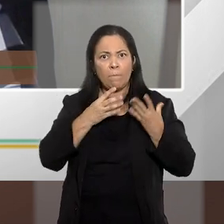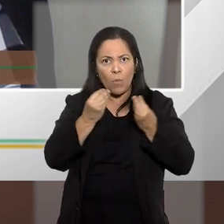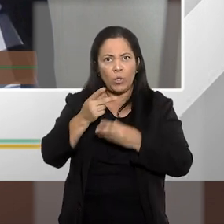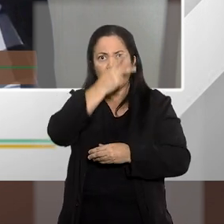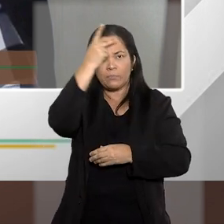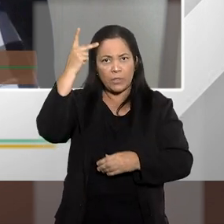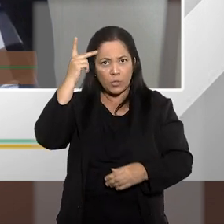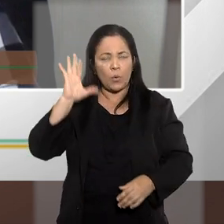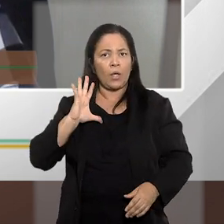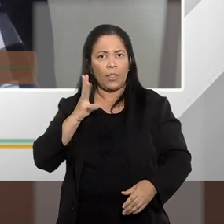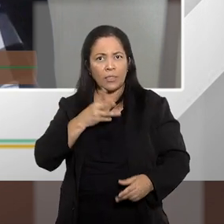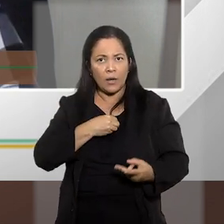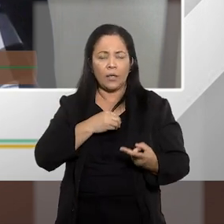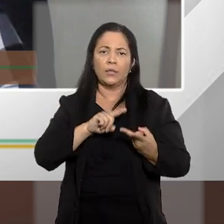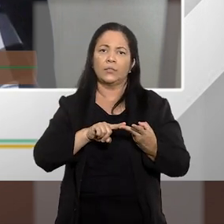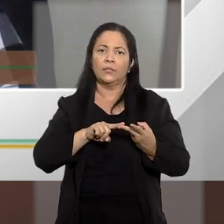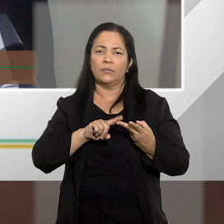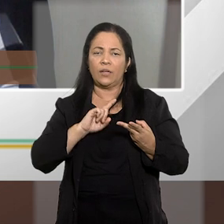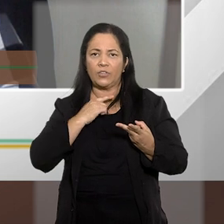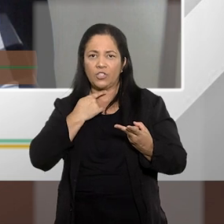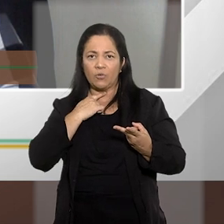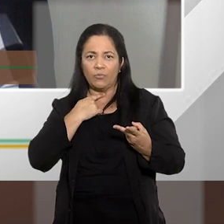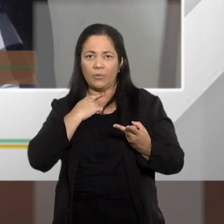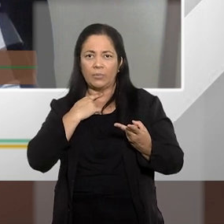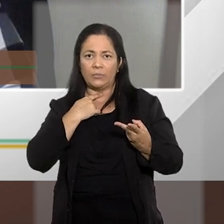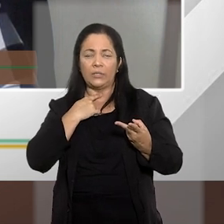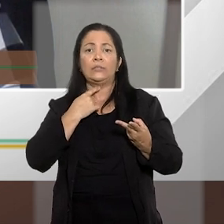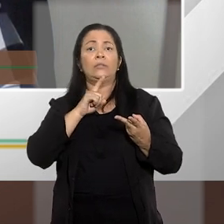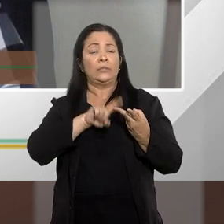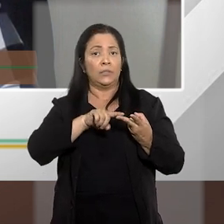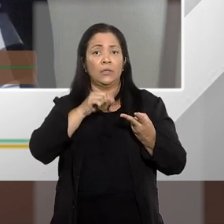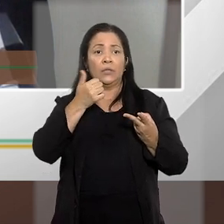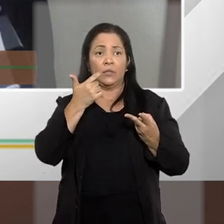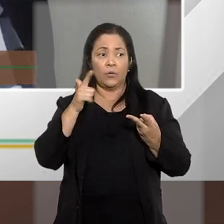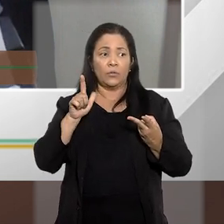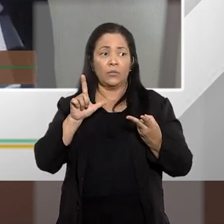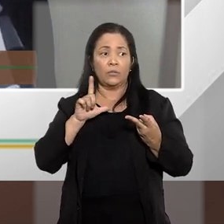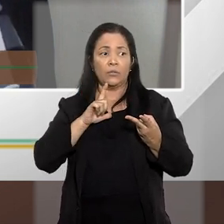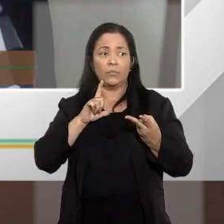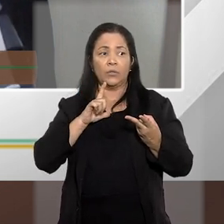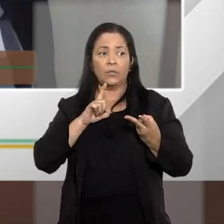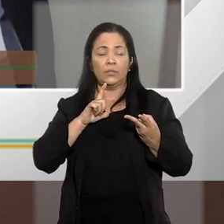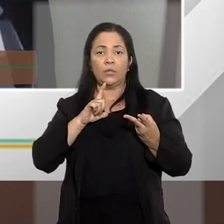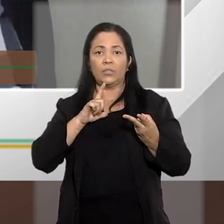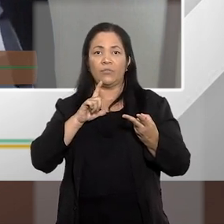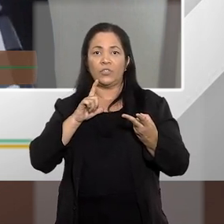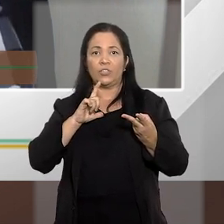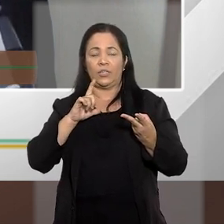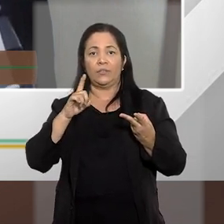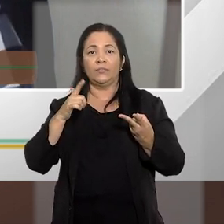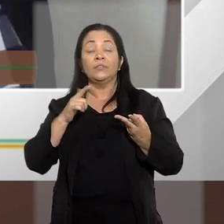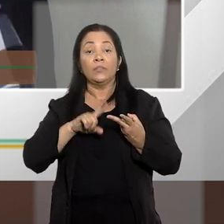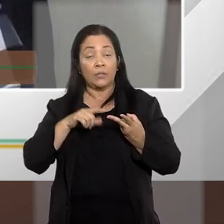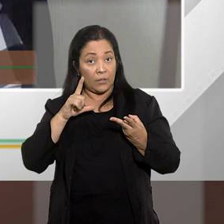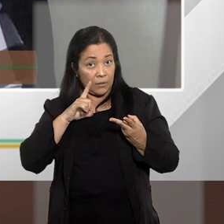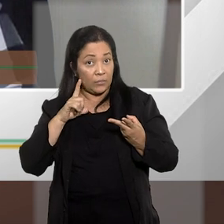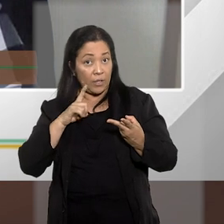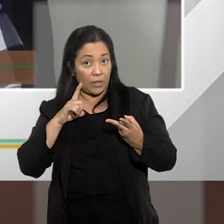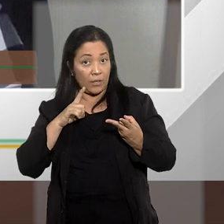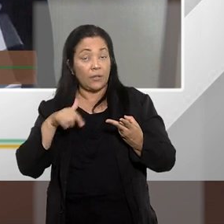né, tendo a satisfação de sair dali com o documento, reconhecendo a sua pessoa e a sua essência